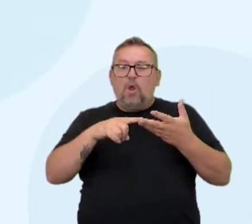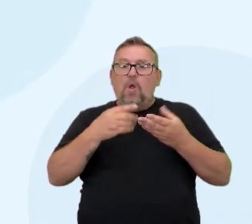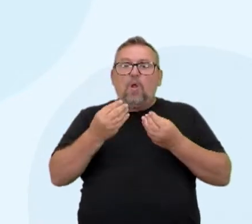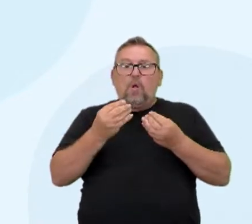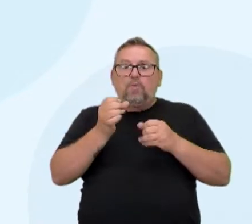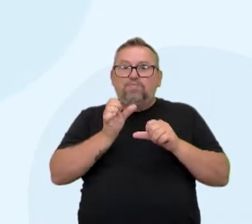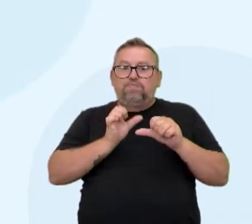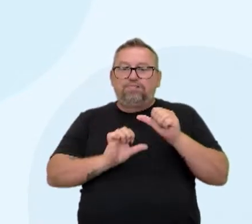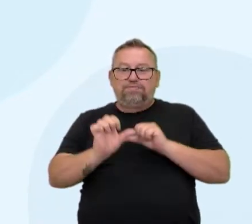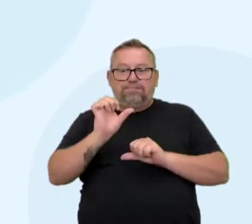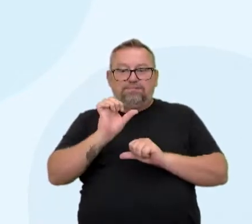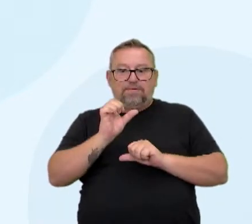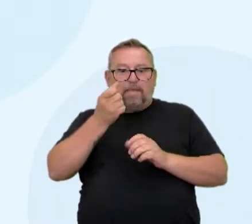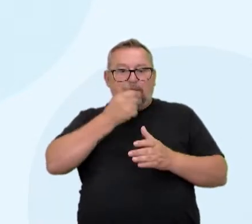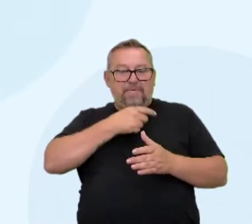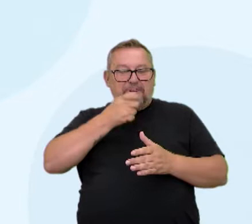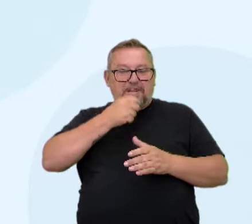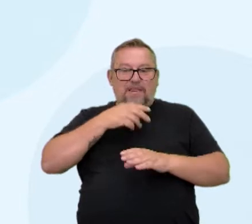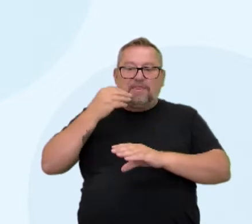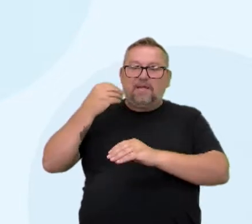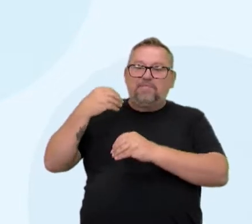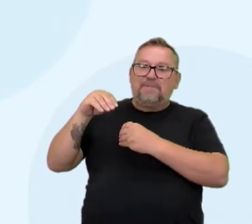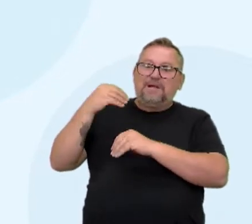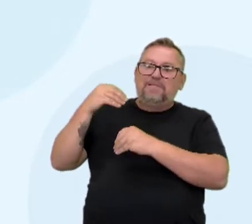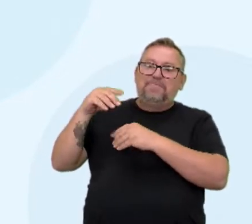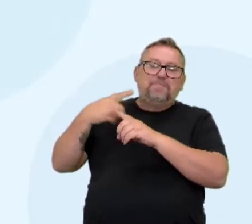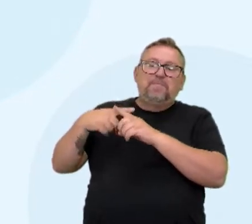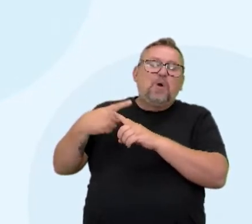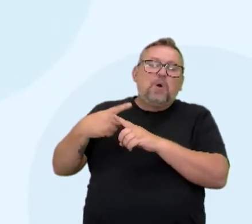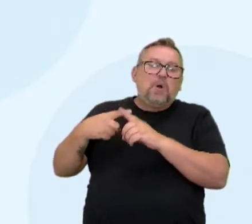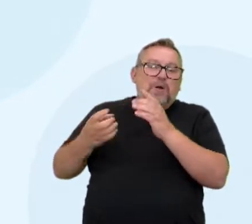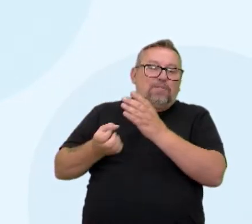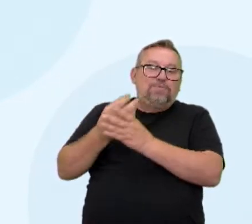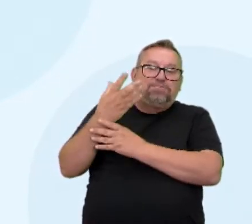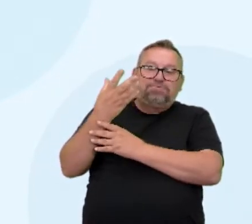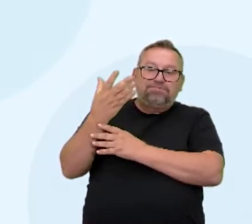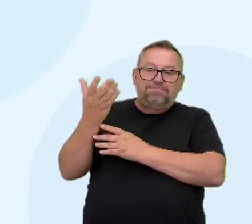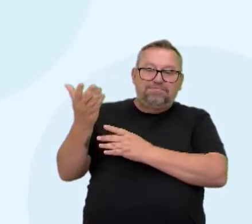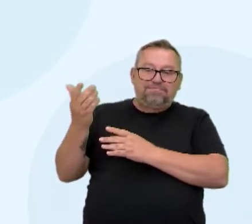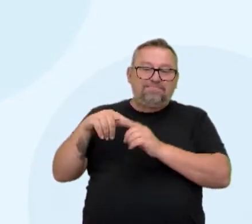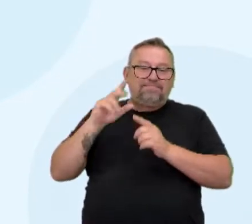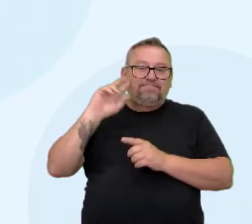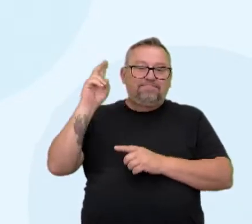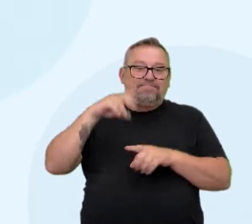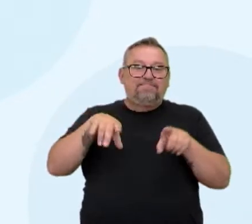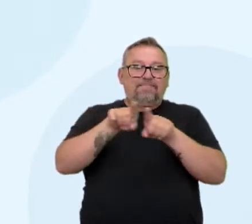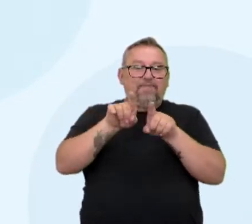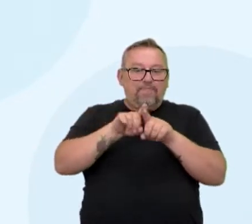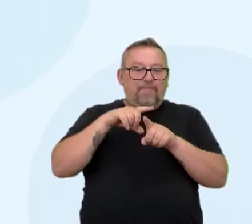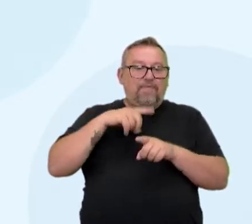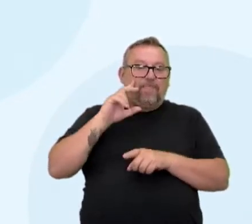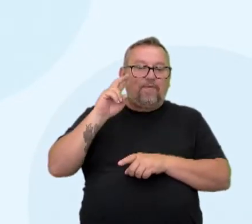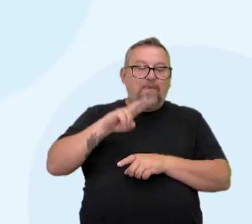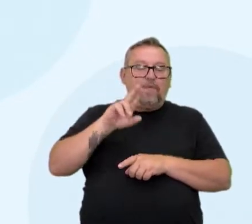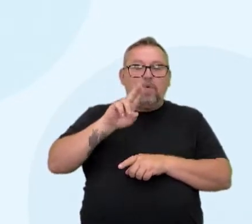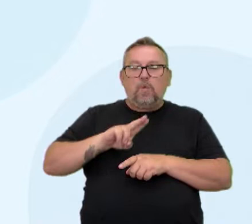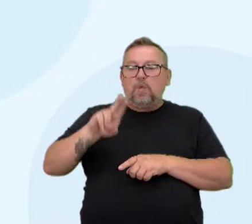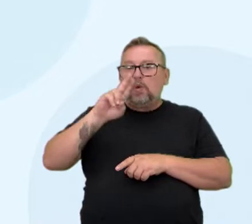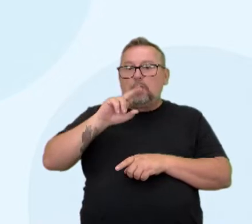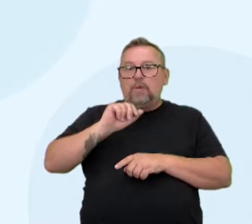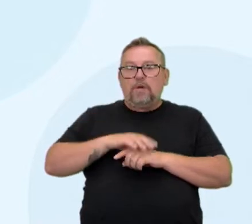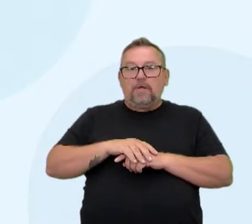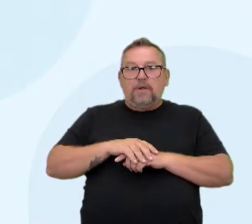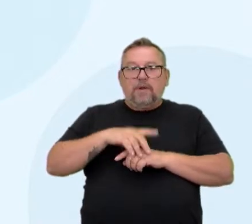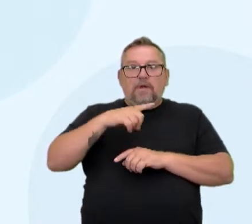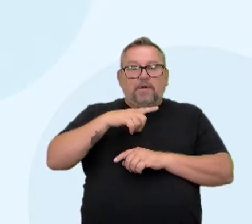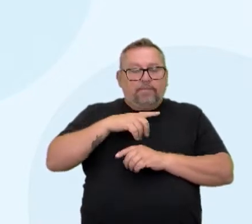um meme? Como é que a gente tem um meme, gente? Por que ele surgiu, né? Então a gente tem alguns memes intencionais, alguns que acabam vindo de